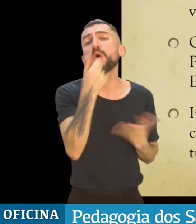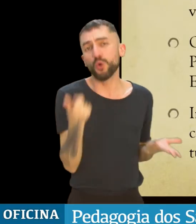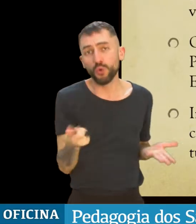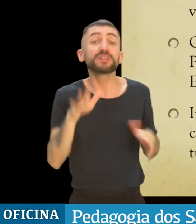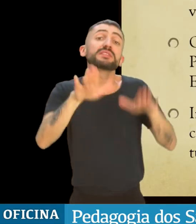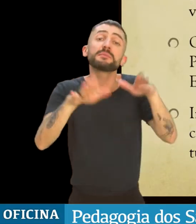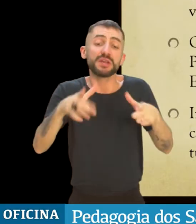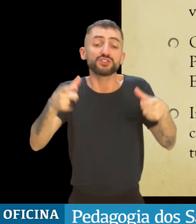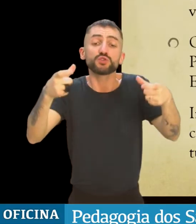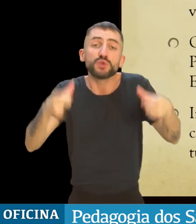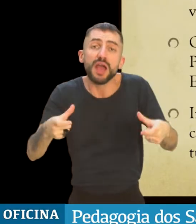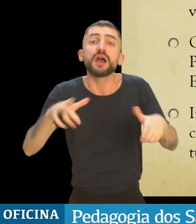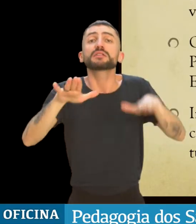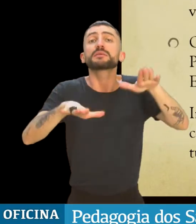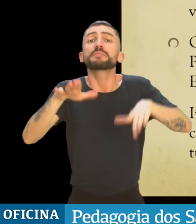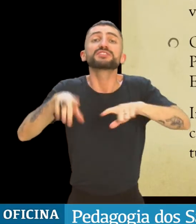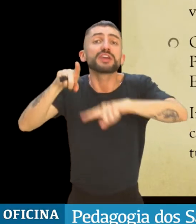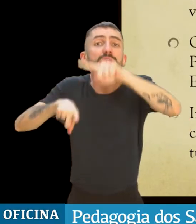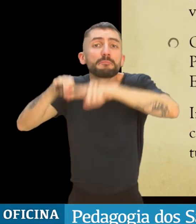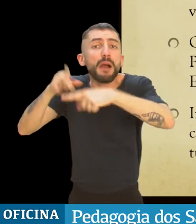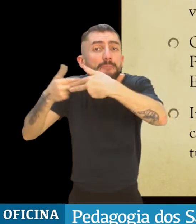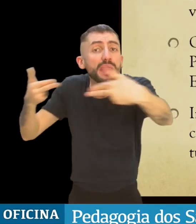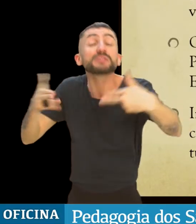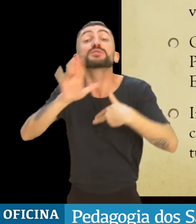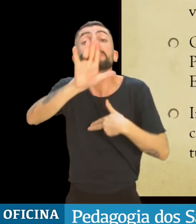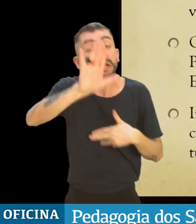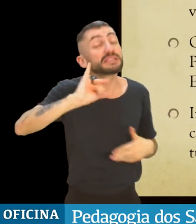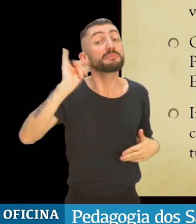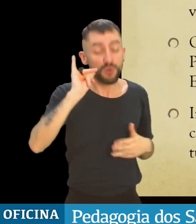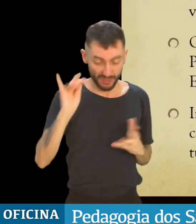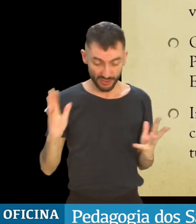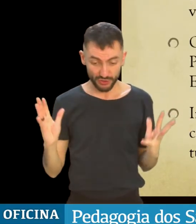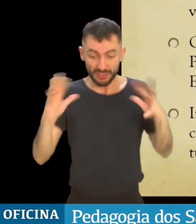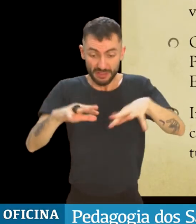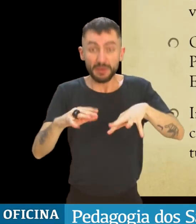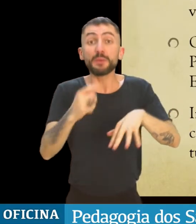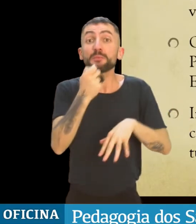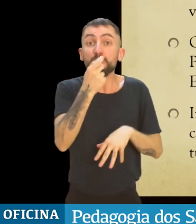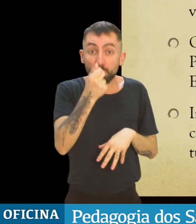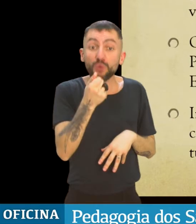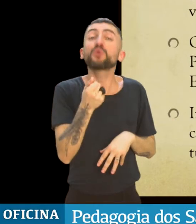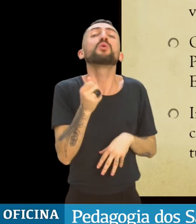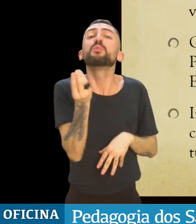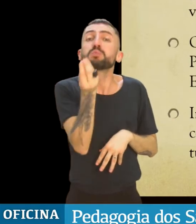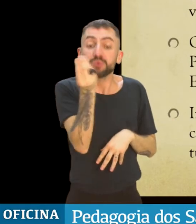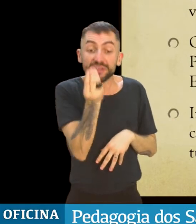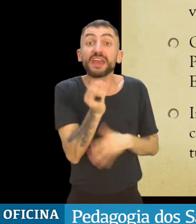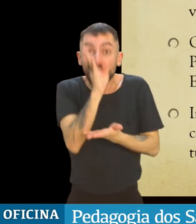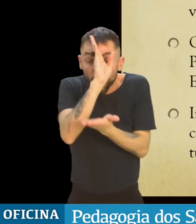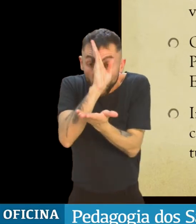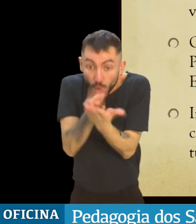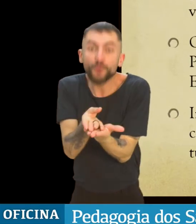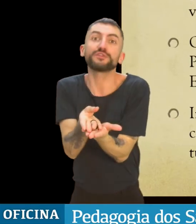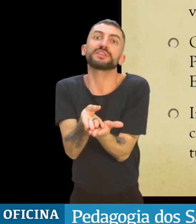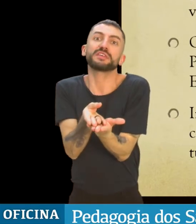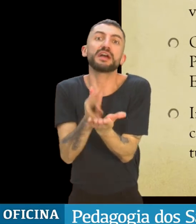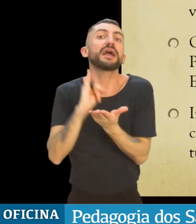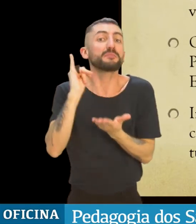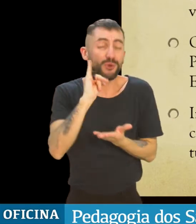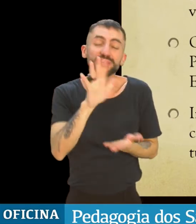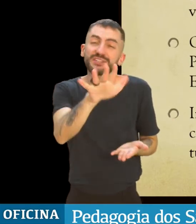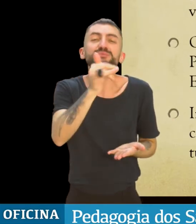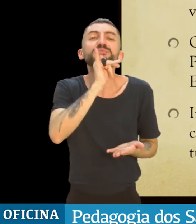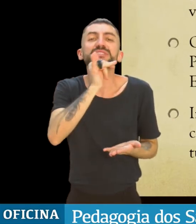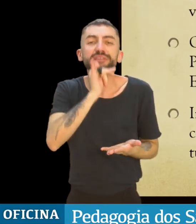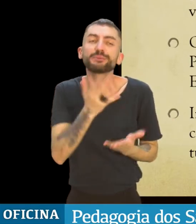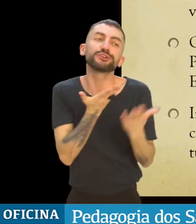desse equipamento, espaço, mas é um público de segurança, aquele público de confiança, isso principalmente para quem trabalha com